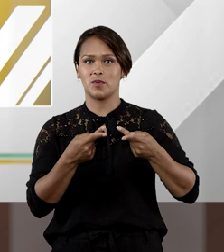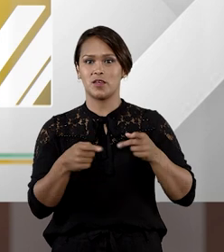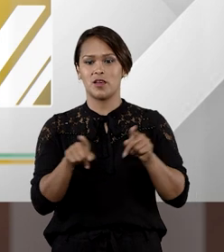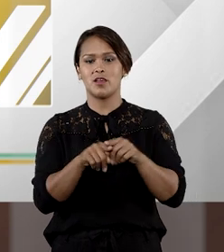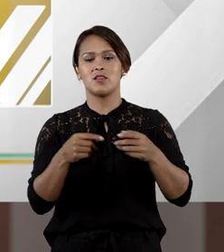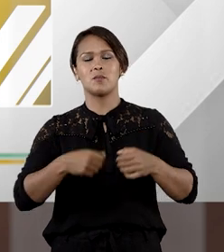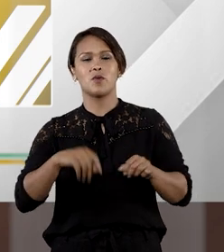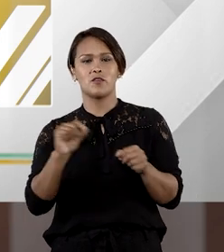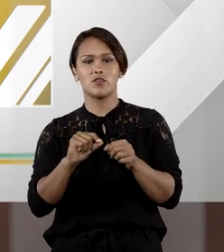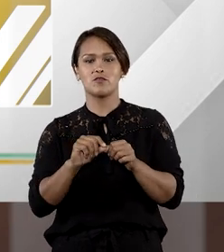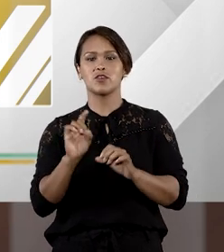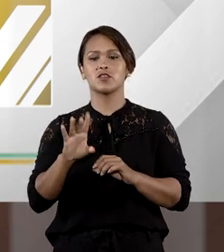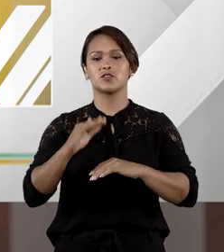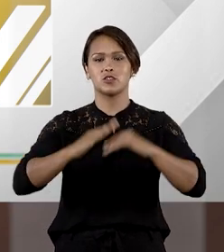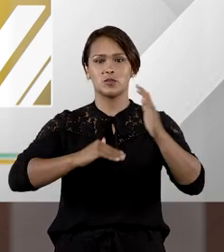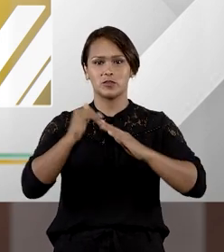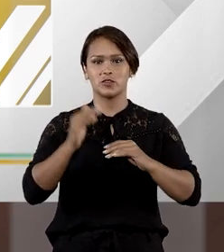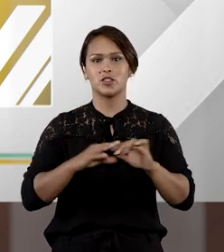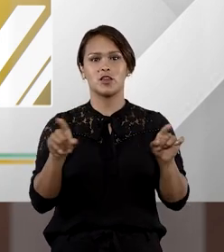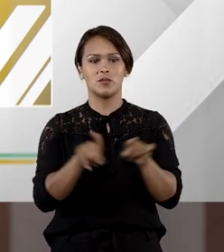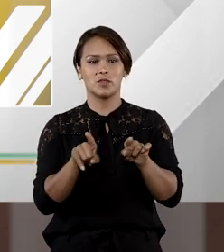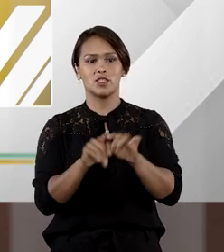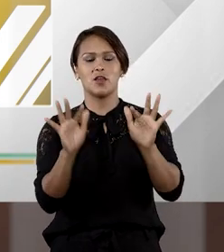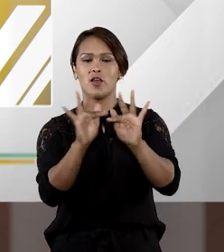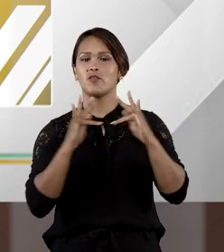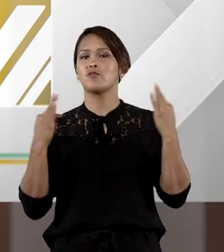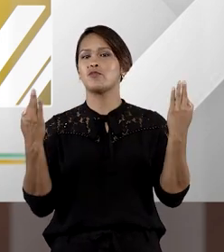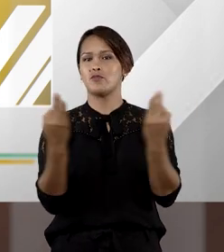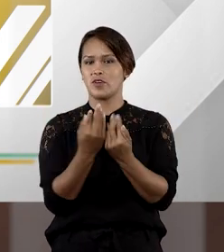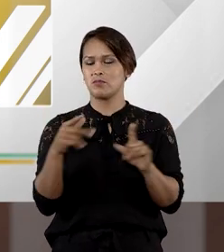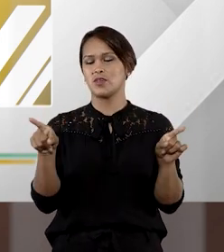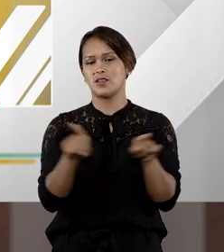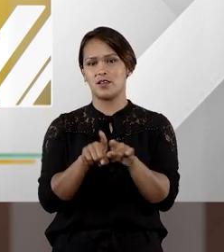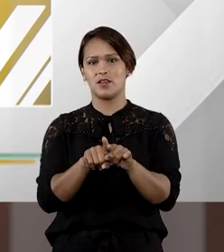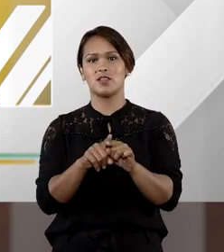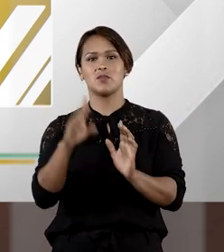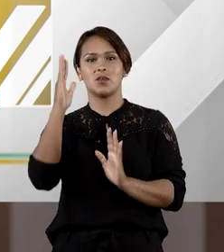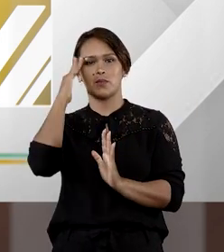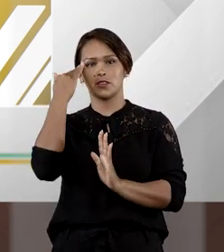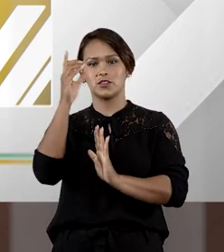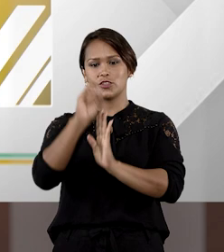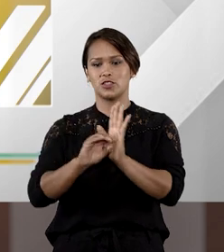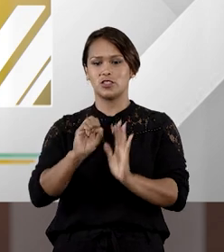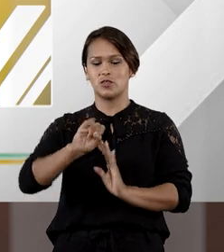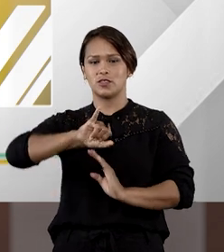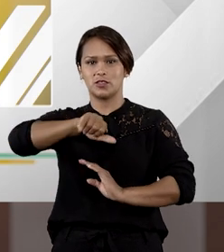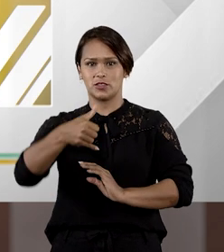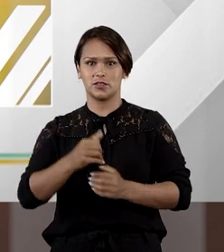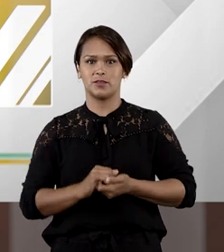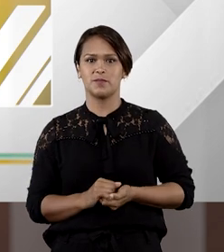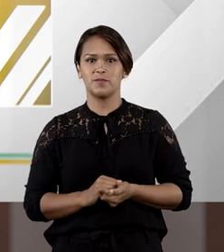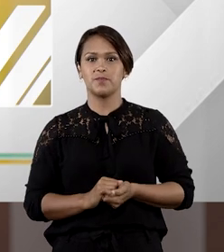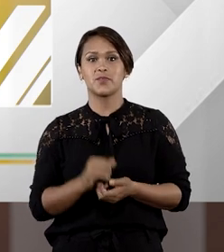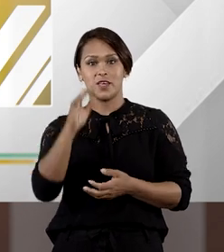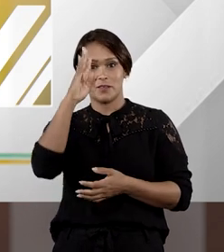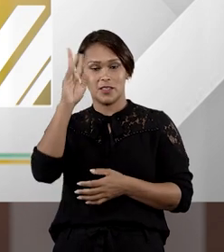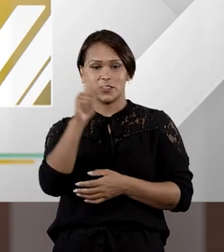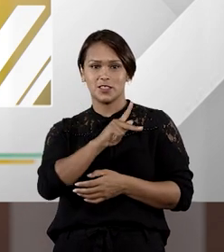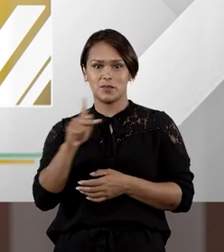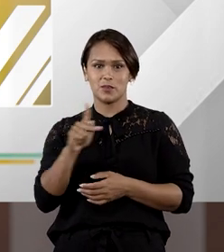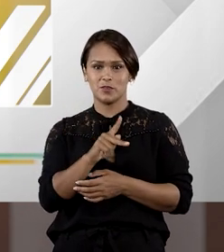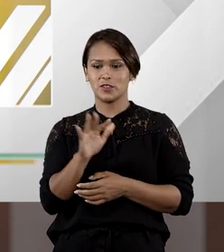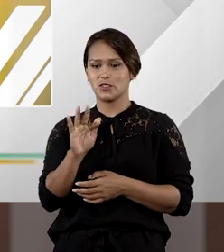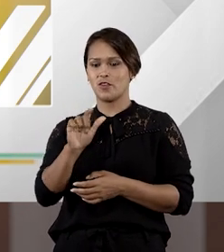pela realização, não só profissional, mas pessoal, de poder falar para o Entender Direito do STJ. Obrigado. Imagina,